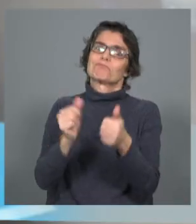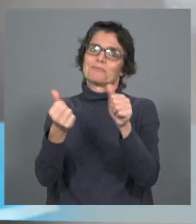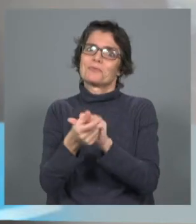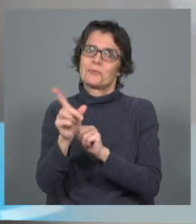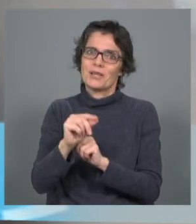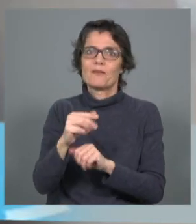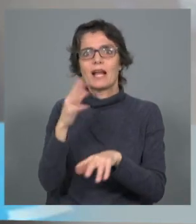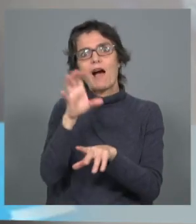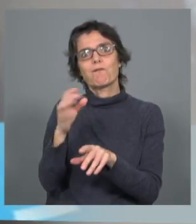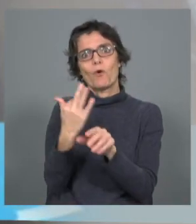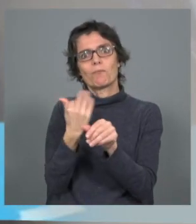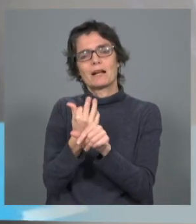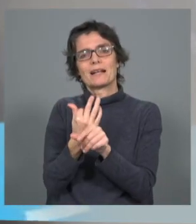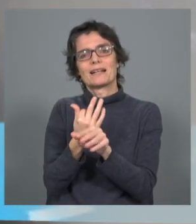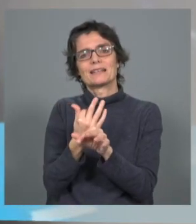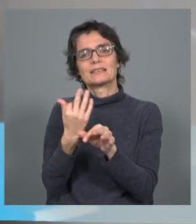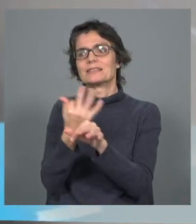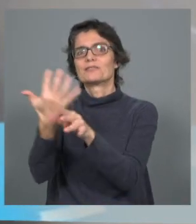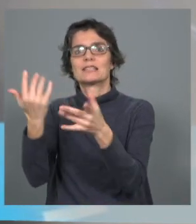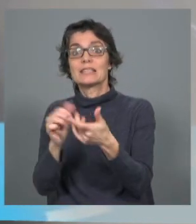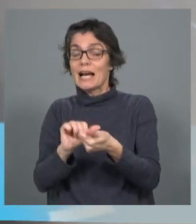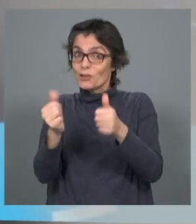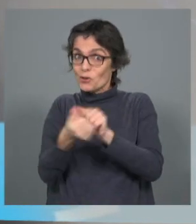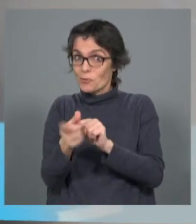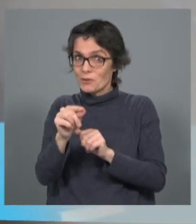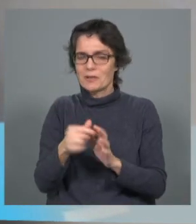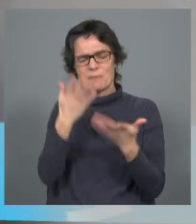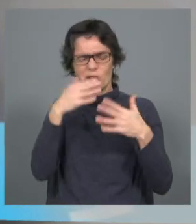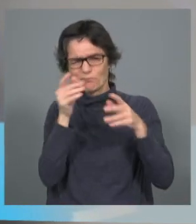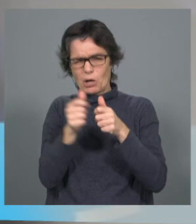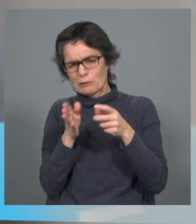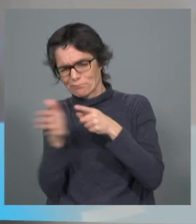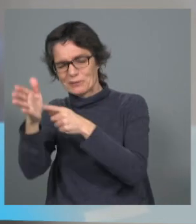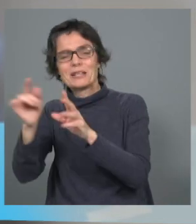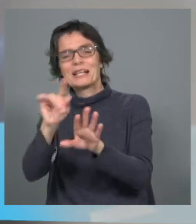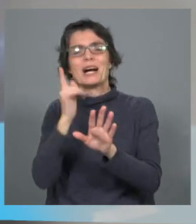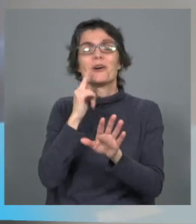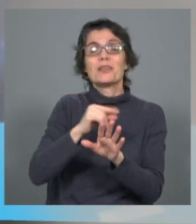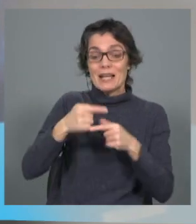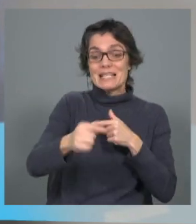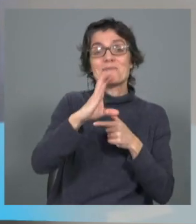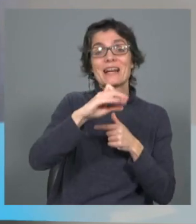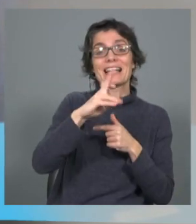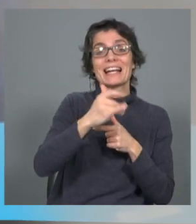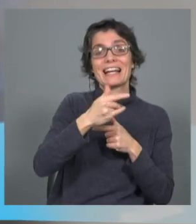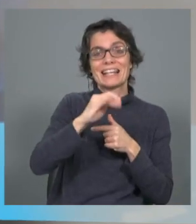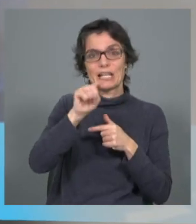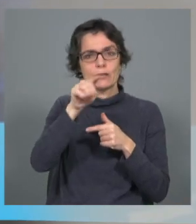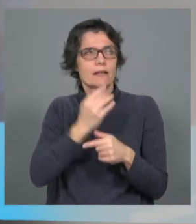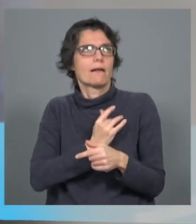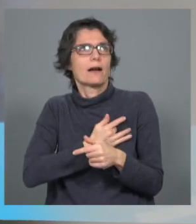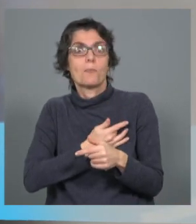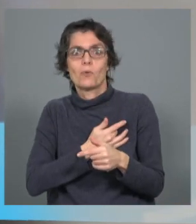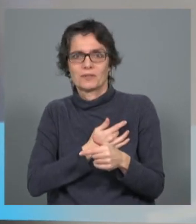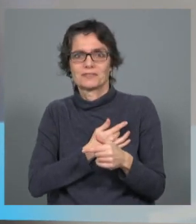celebrarmos também é importante. Mas estava-me a desviar, vamos de novo à Semana Caritas, porque ela é muito importante. Que este amor que celebra-se